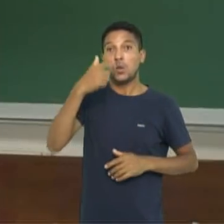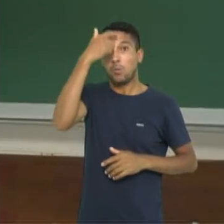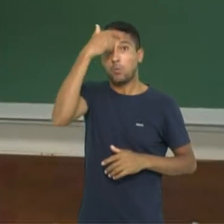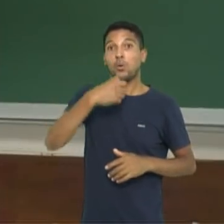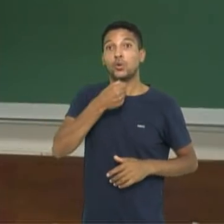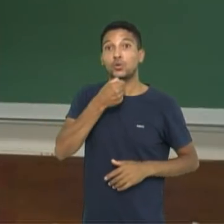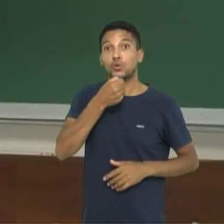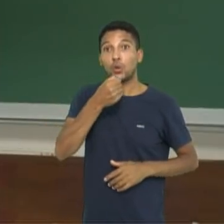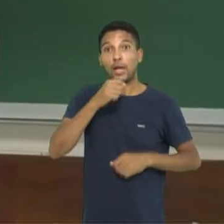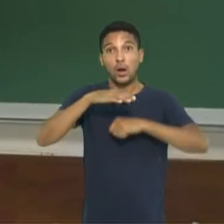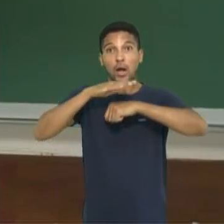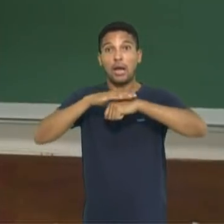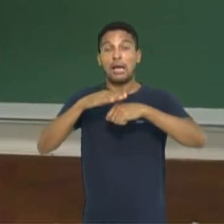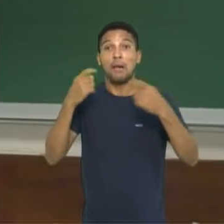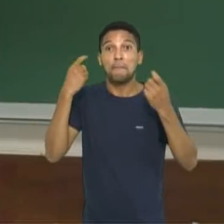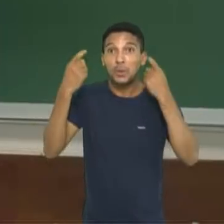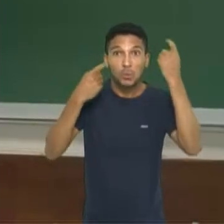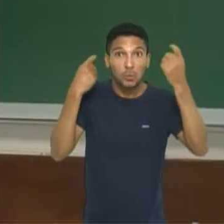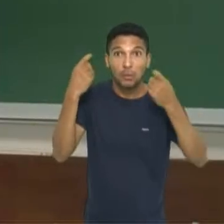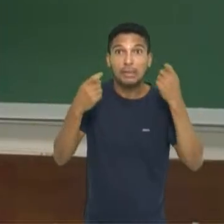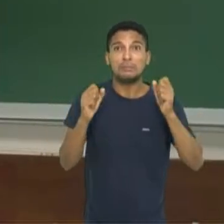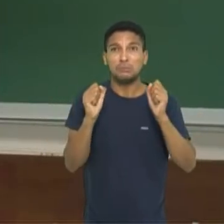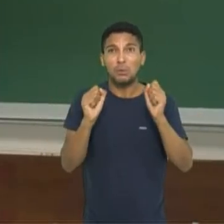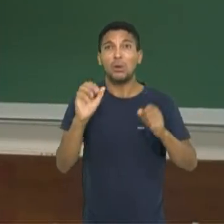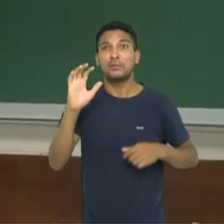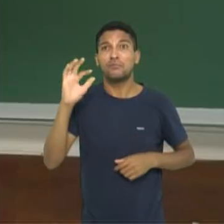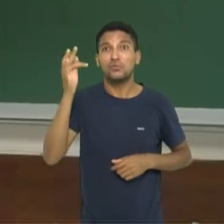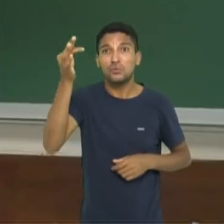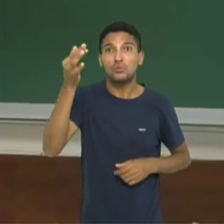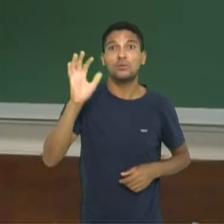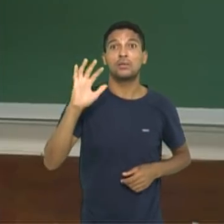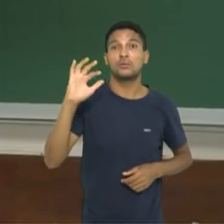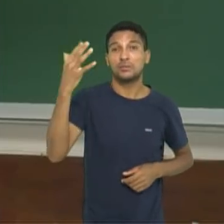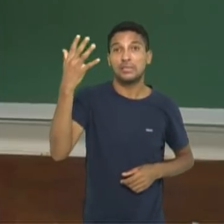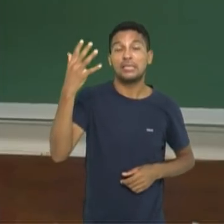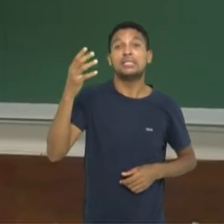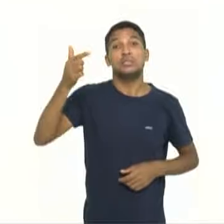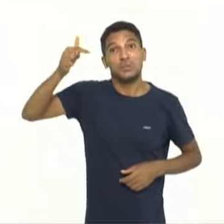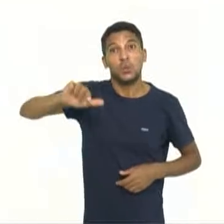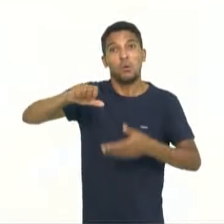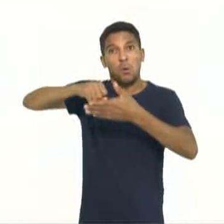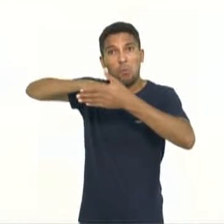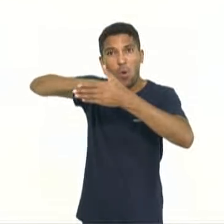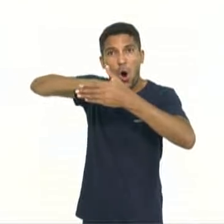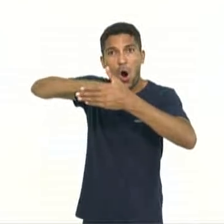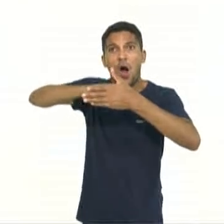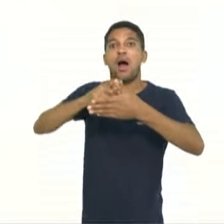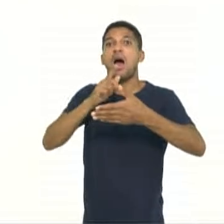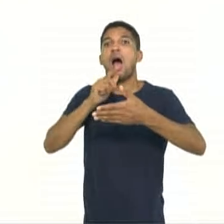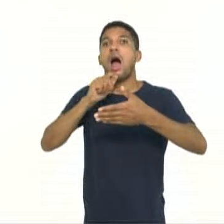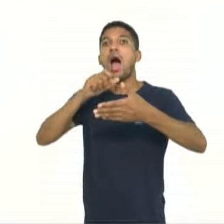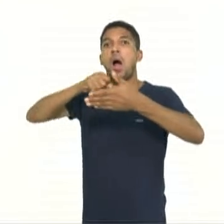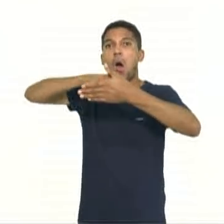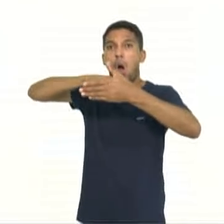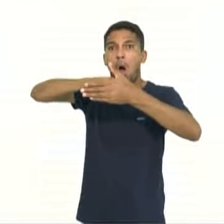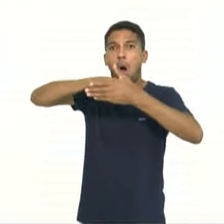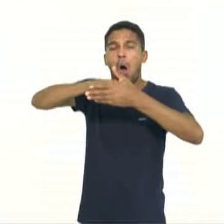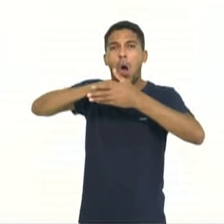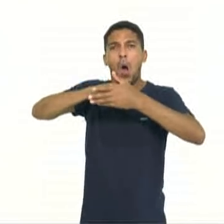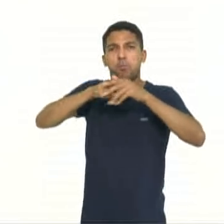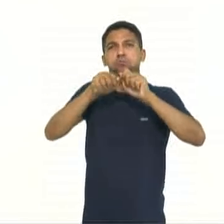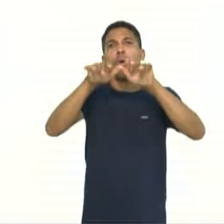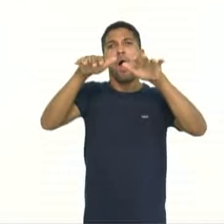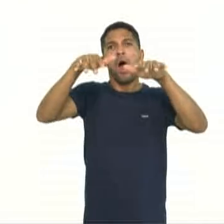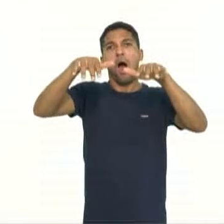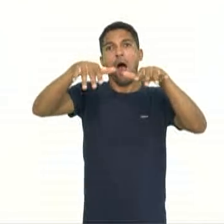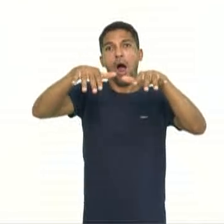outras possibilidades, né, de rompimento de novas barragens ali, né? Novos eventos semelhantes a esse acontecerem. Por isso que ele utilizou, o